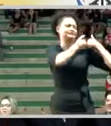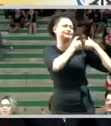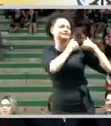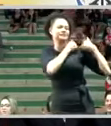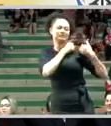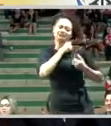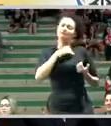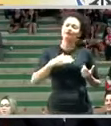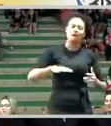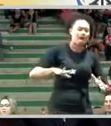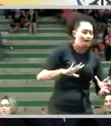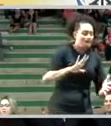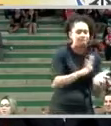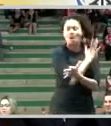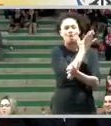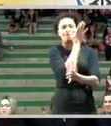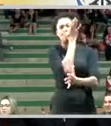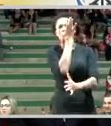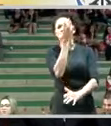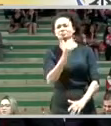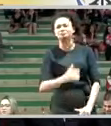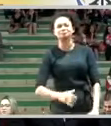fulminado.